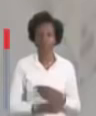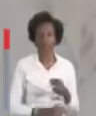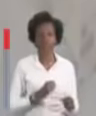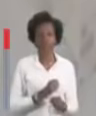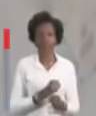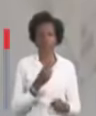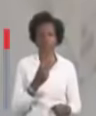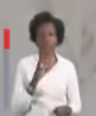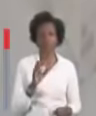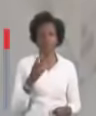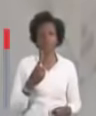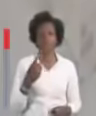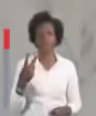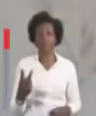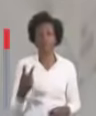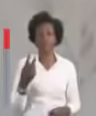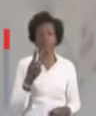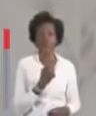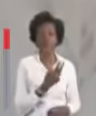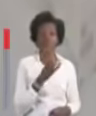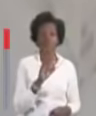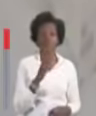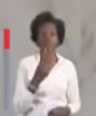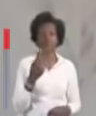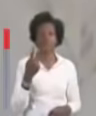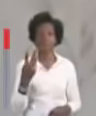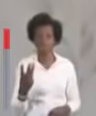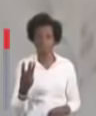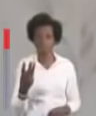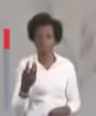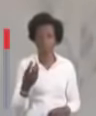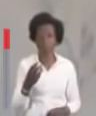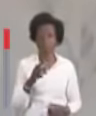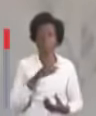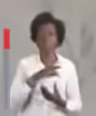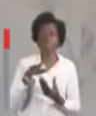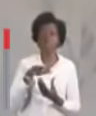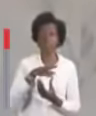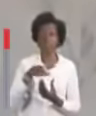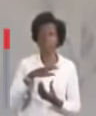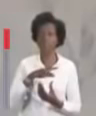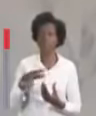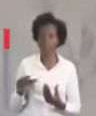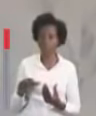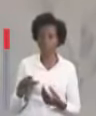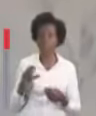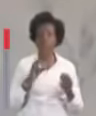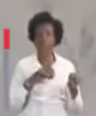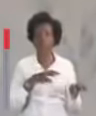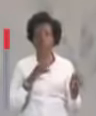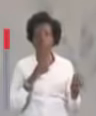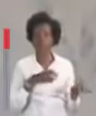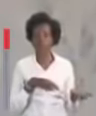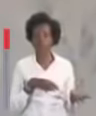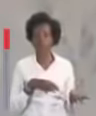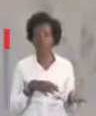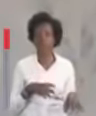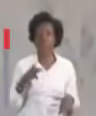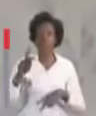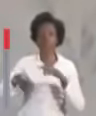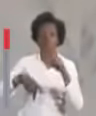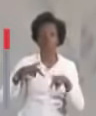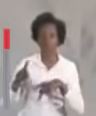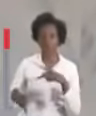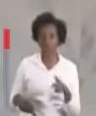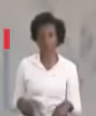de 2012 2013 as suas licenciaturas né para lecionar na nas redes